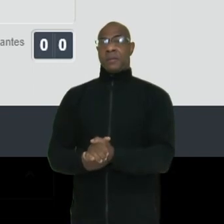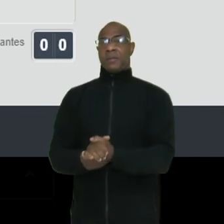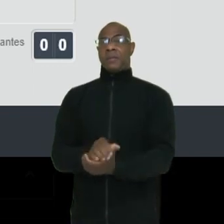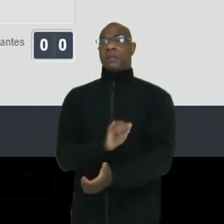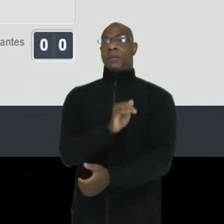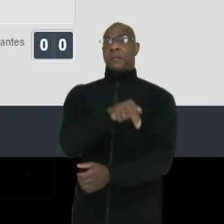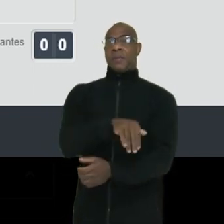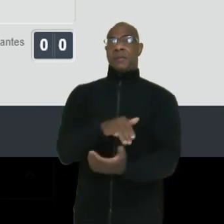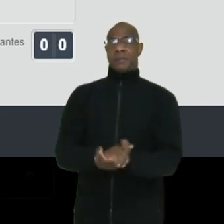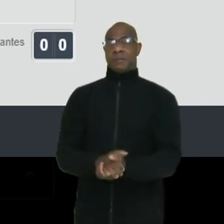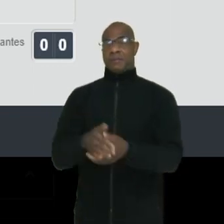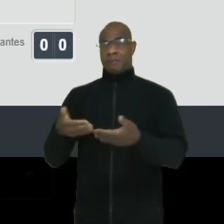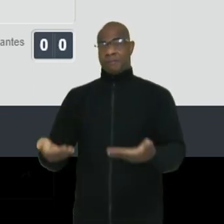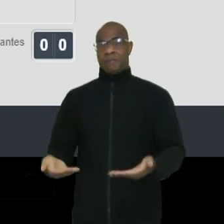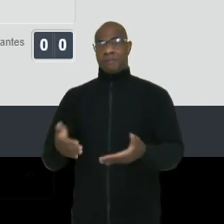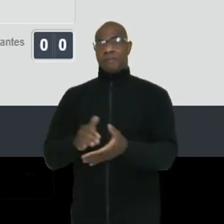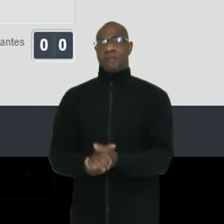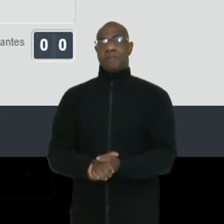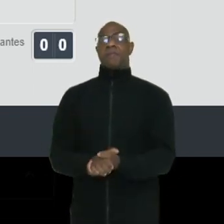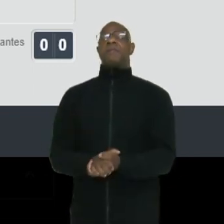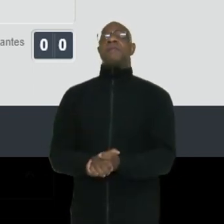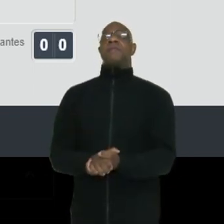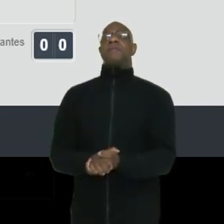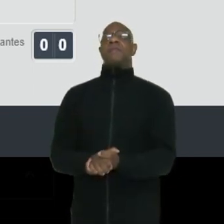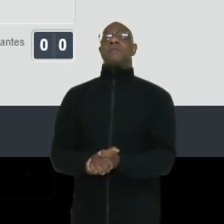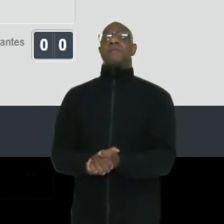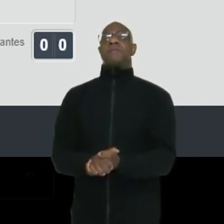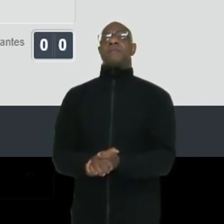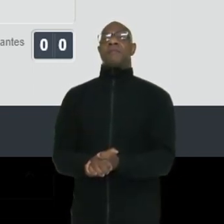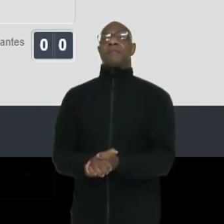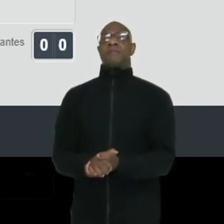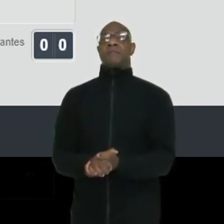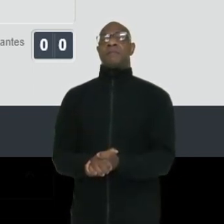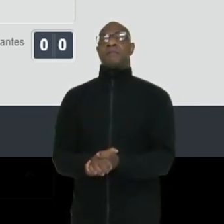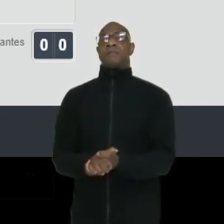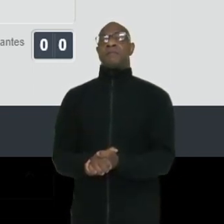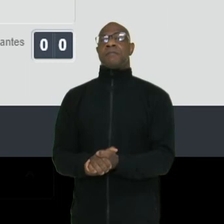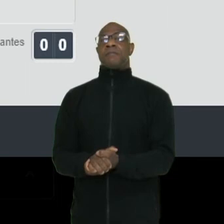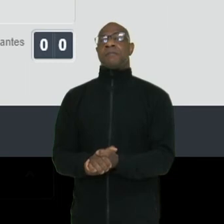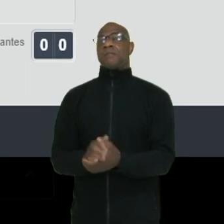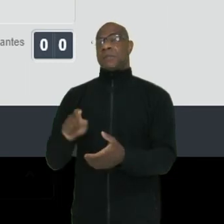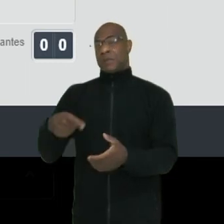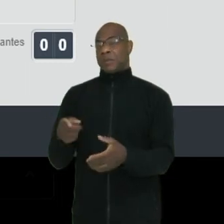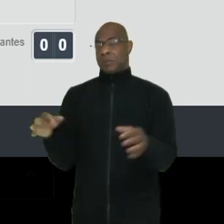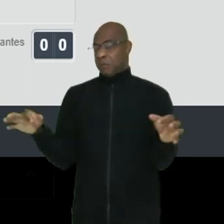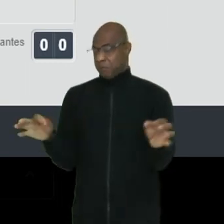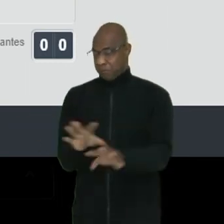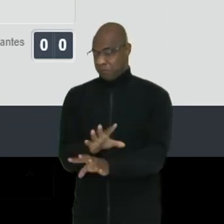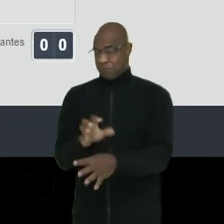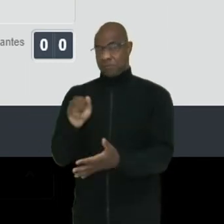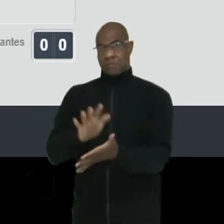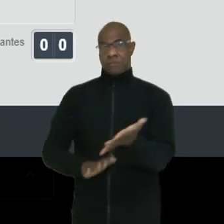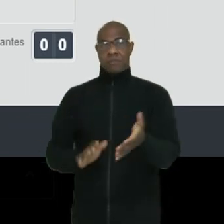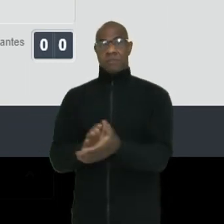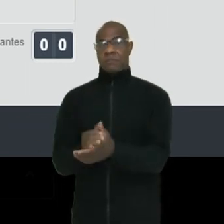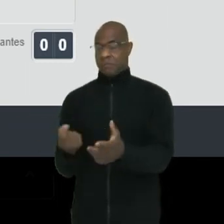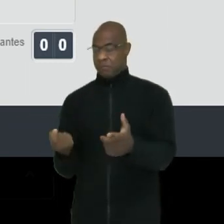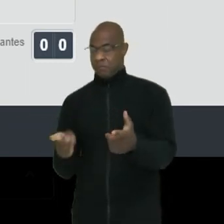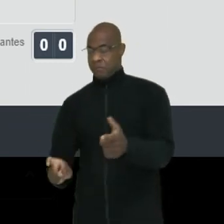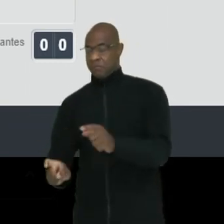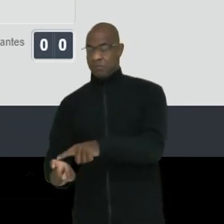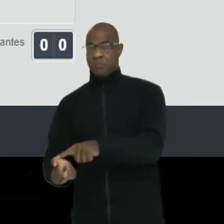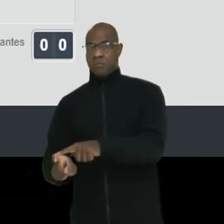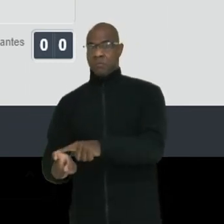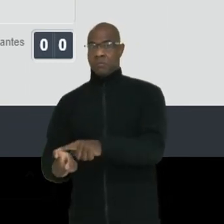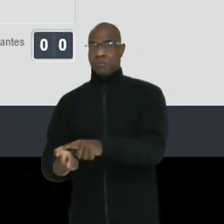in novamente, ó. In the evening I usually watch TV. Depois que você completou a sua atividade, é só clicar para conferir